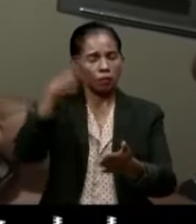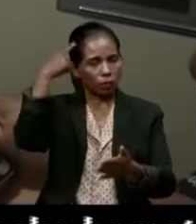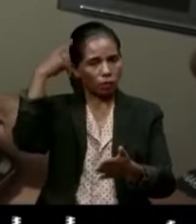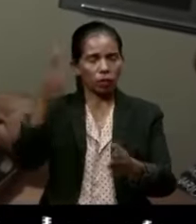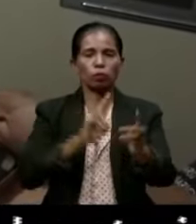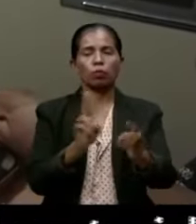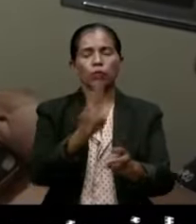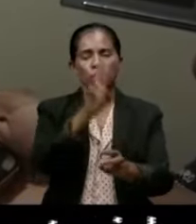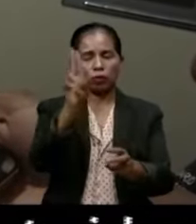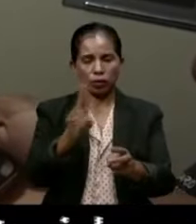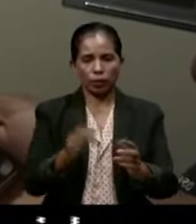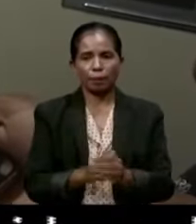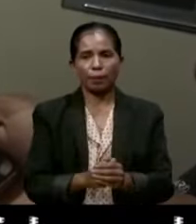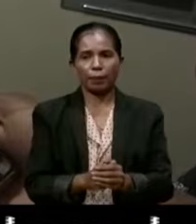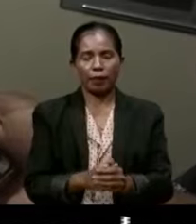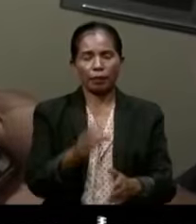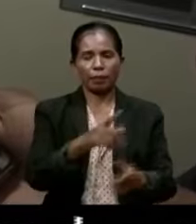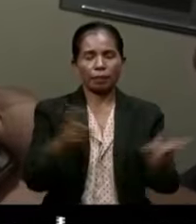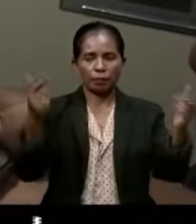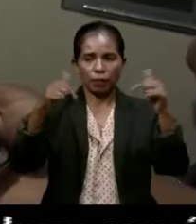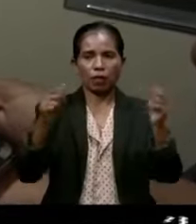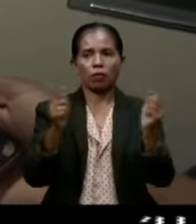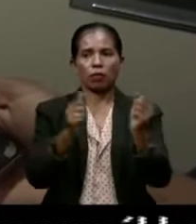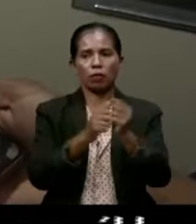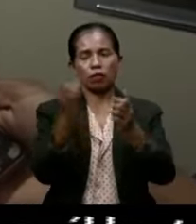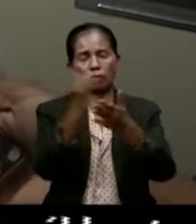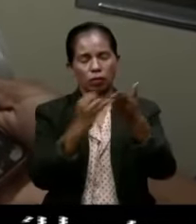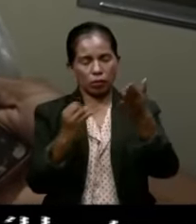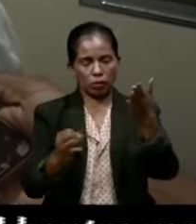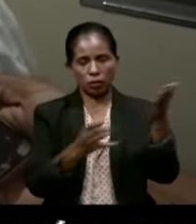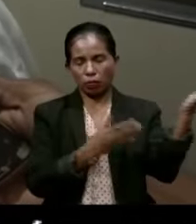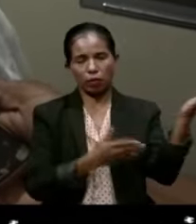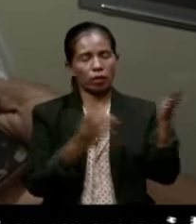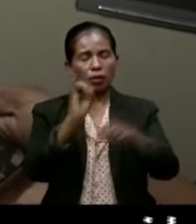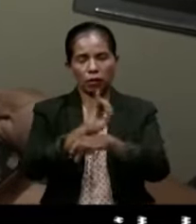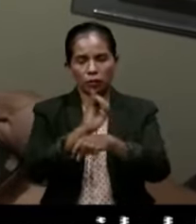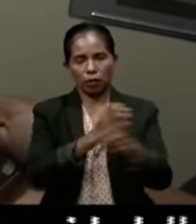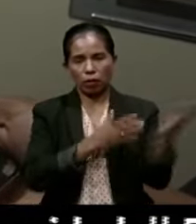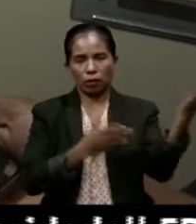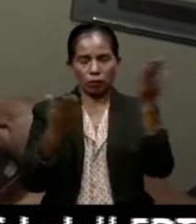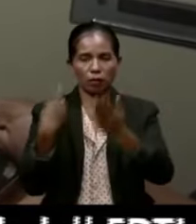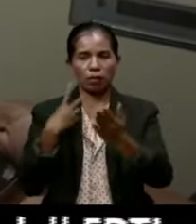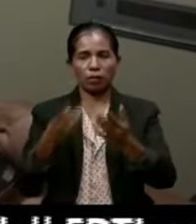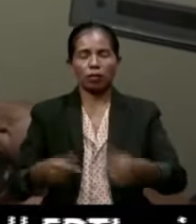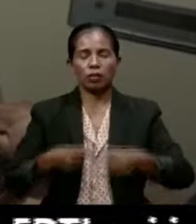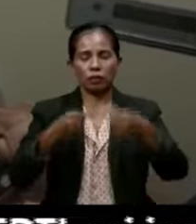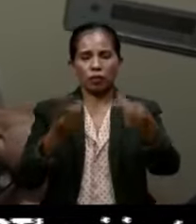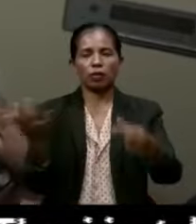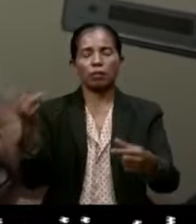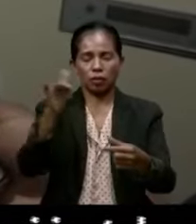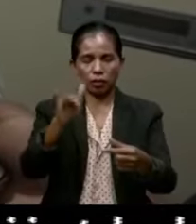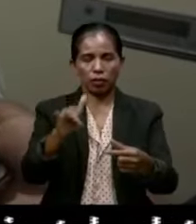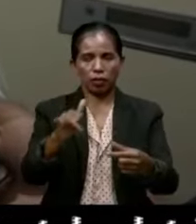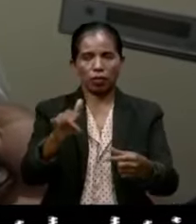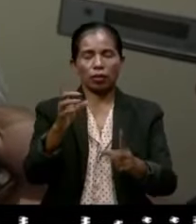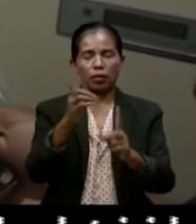uza. Memis ke papa mobil ne mai, hokias ni desenyu Vatikanu maru kamai. Ne bita se entrega basira, iya